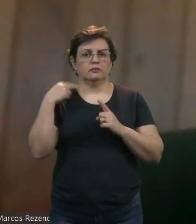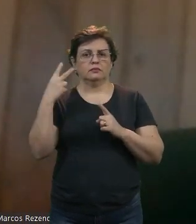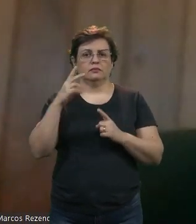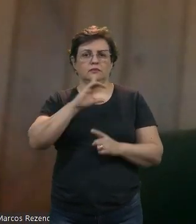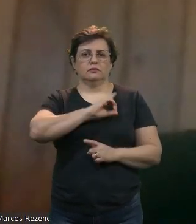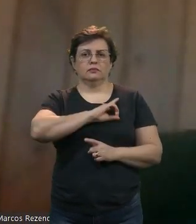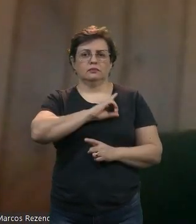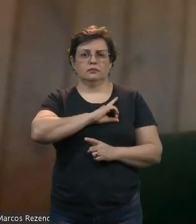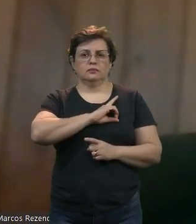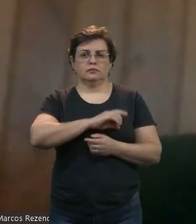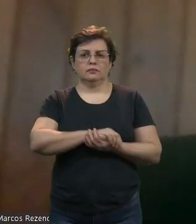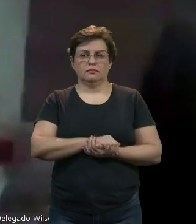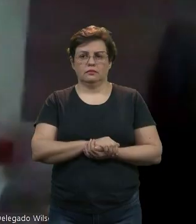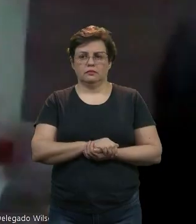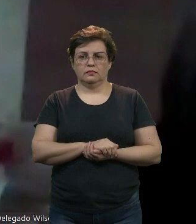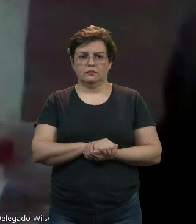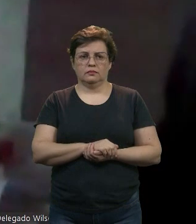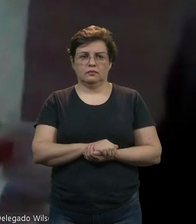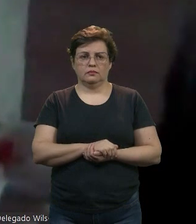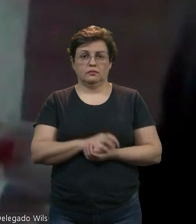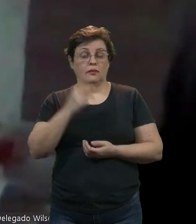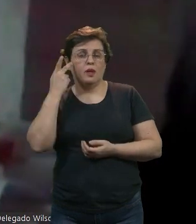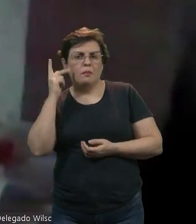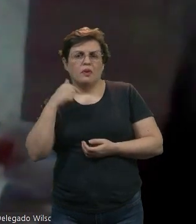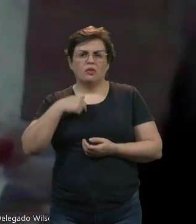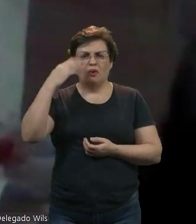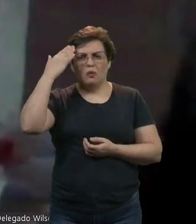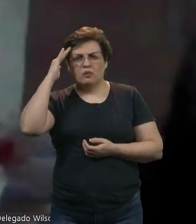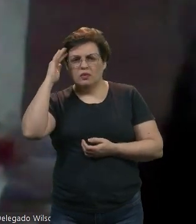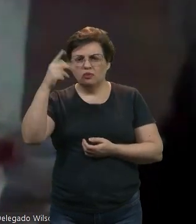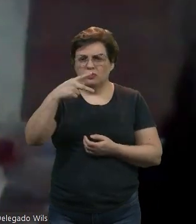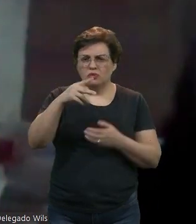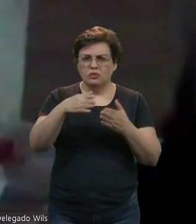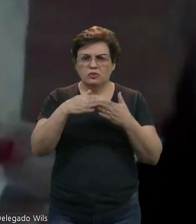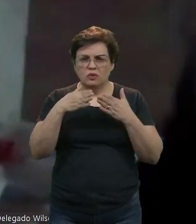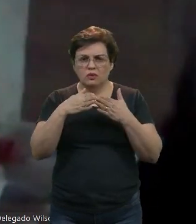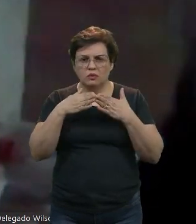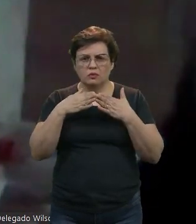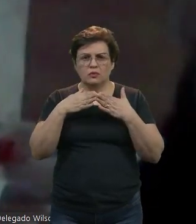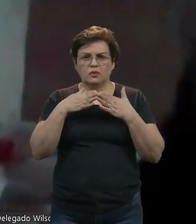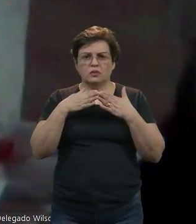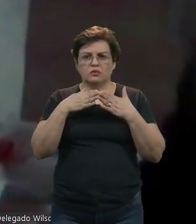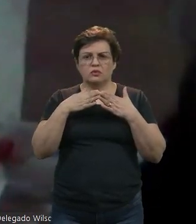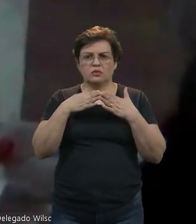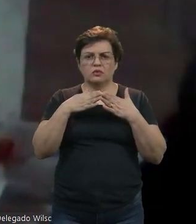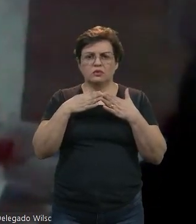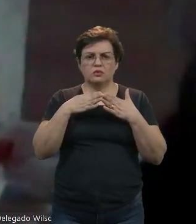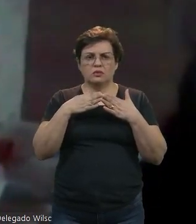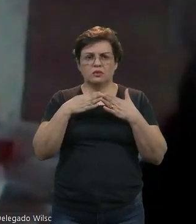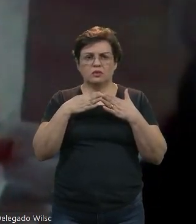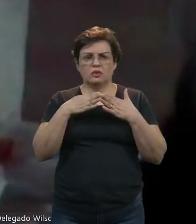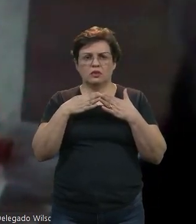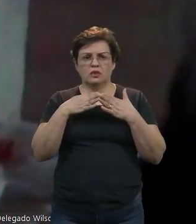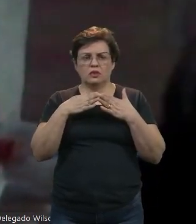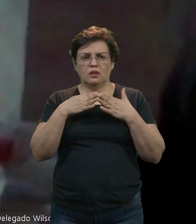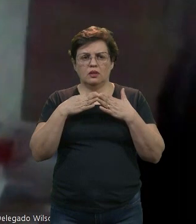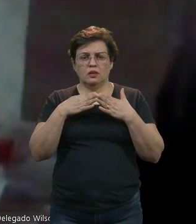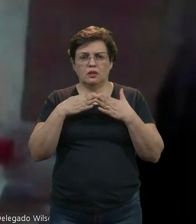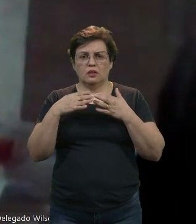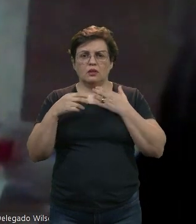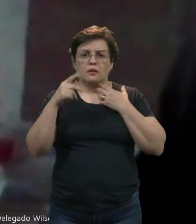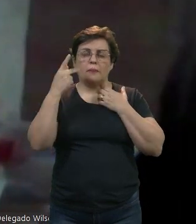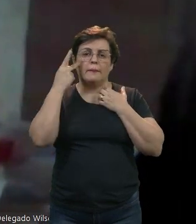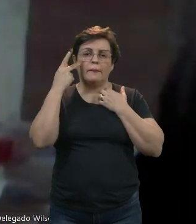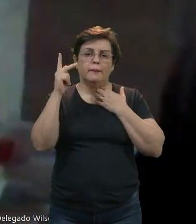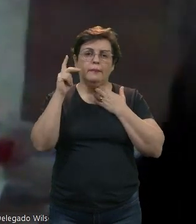Wilson Damasceno. Presidente, pelo que eu entendi do requerimento que Vossa Excelência consulta o plenário, é no sentido